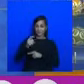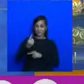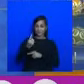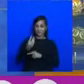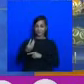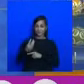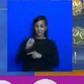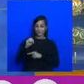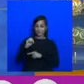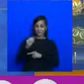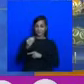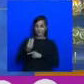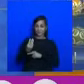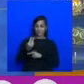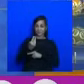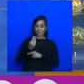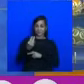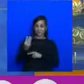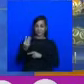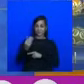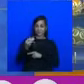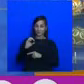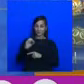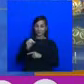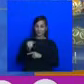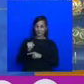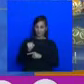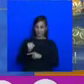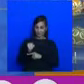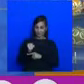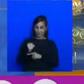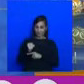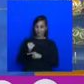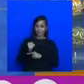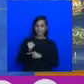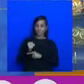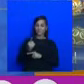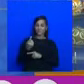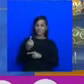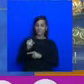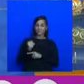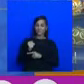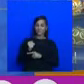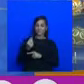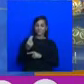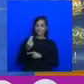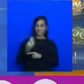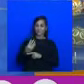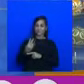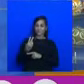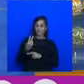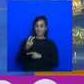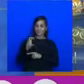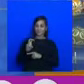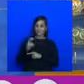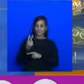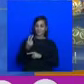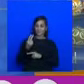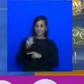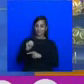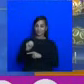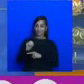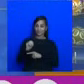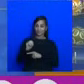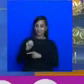05, 13, 03, 23, 08, 18, 24,